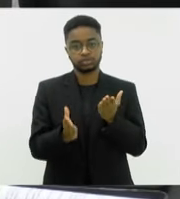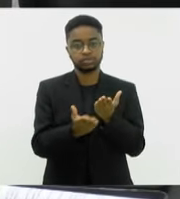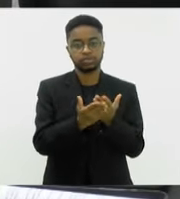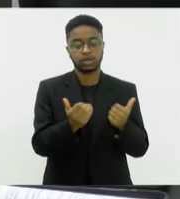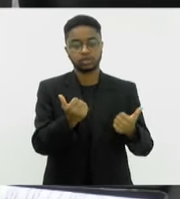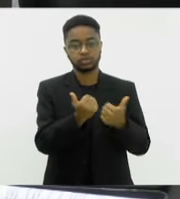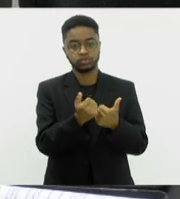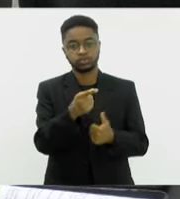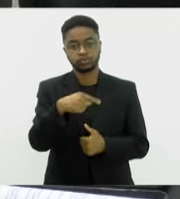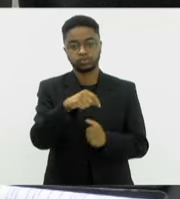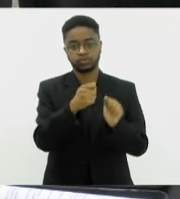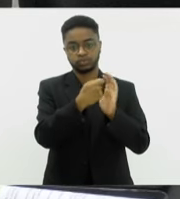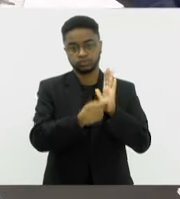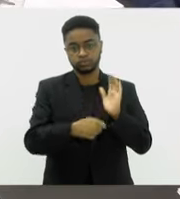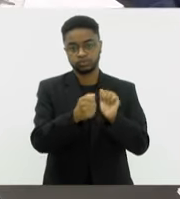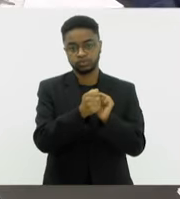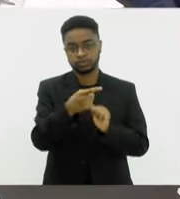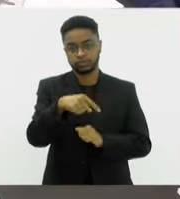do projeto de Vossa Excelência.